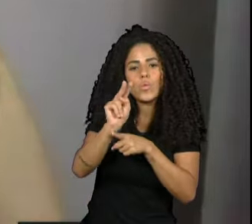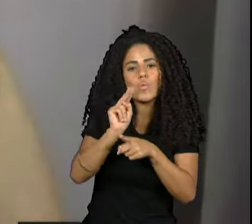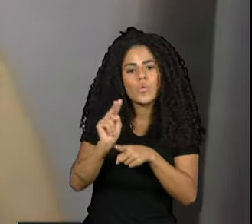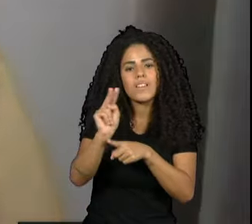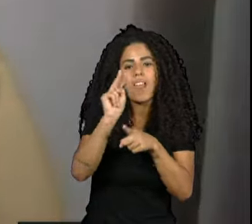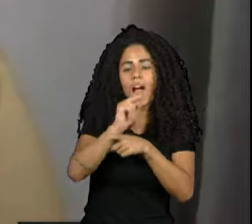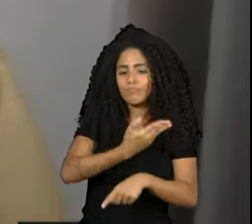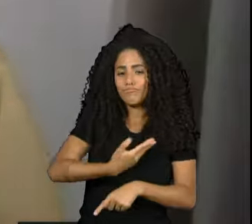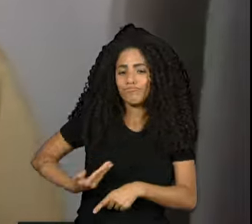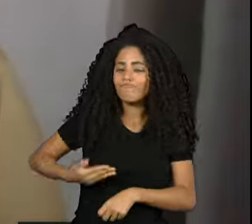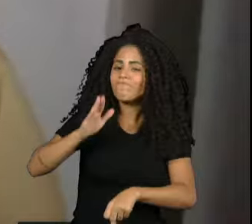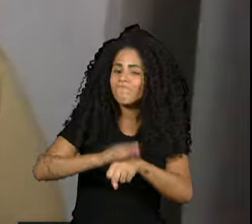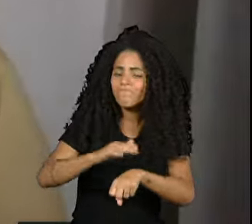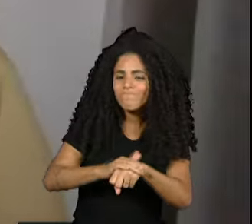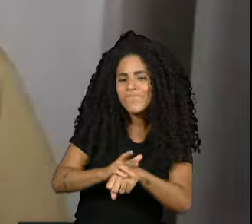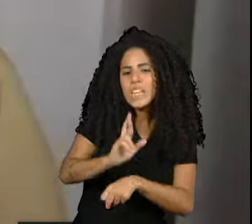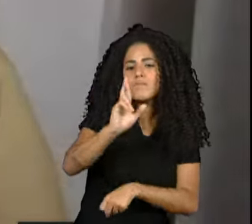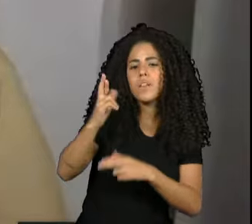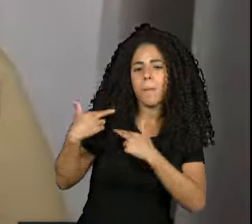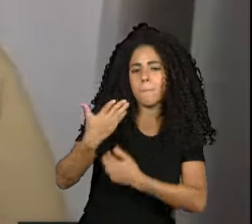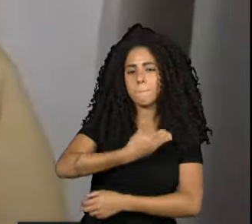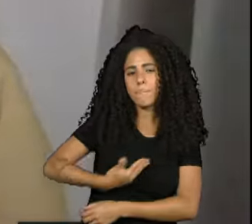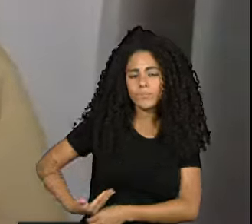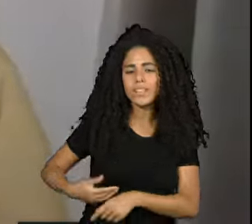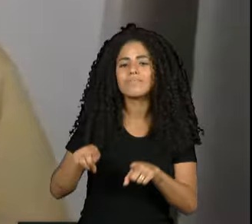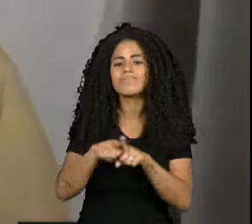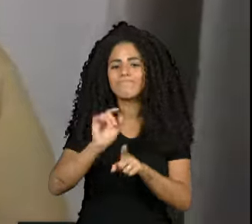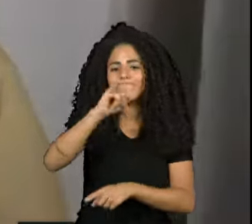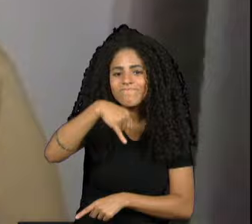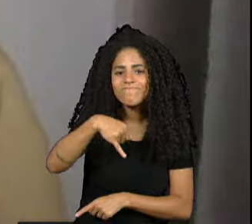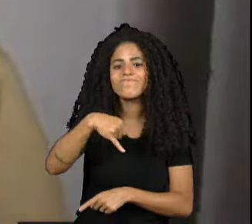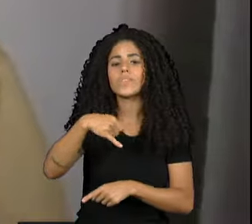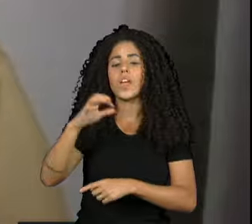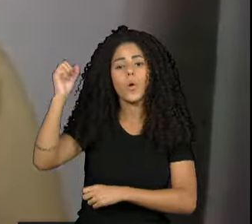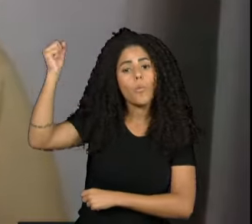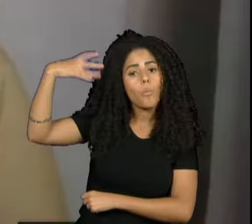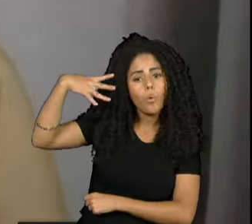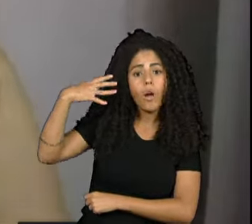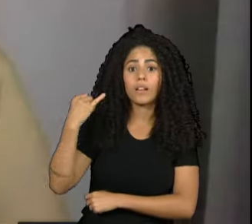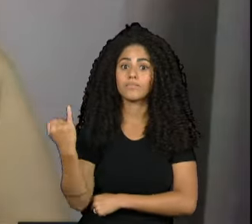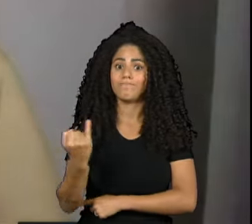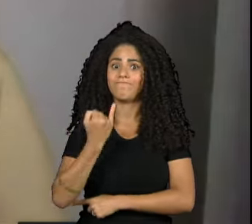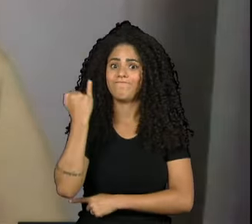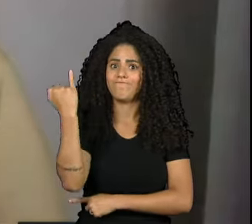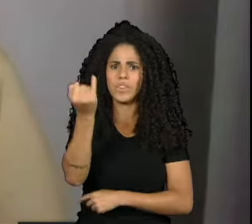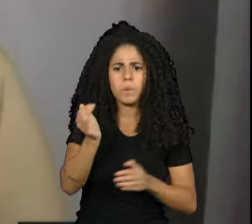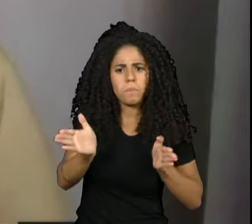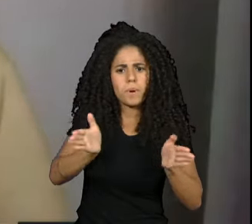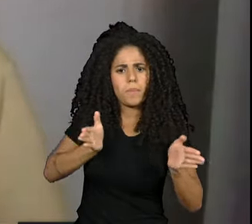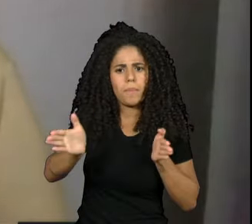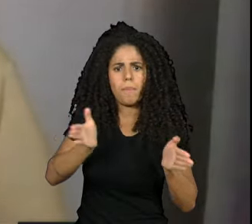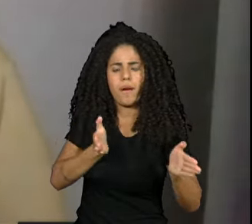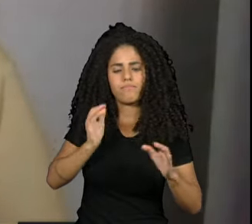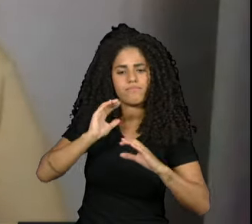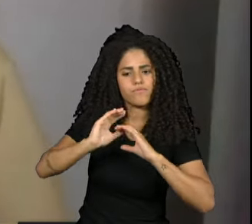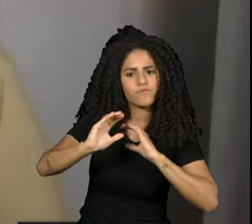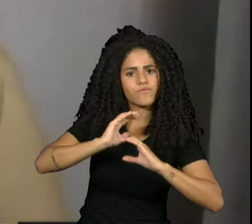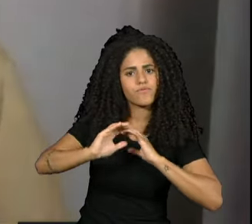políticas públicas. A eletricidade é uma delas. Com a eletricidade, você tem acesso à comunicação, você